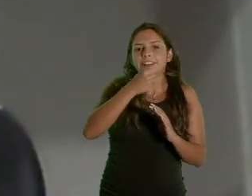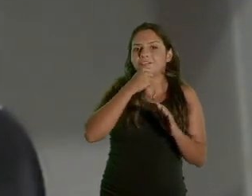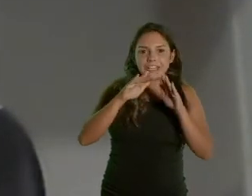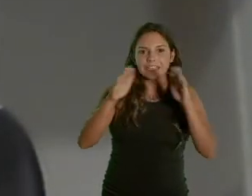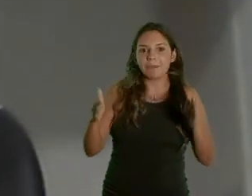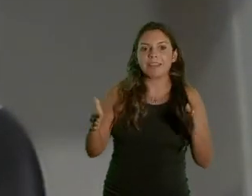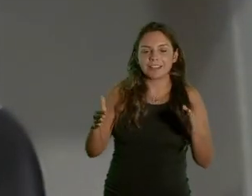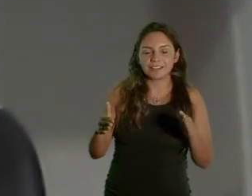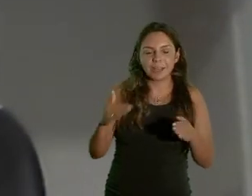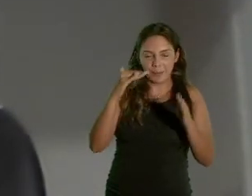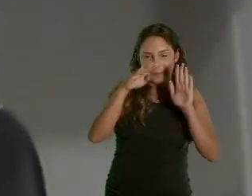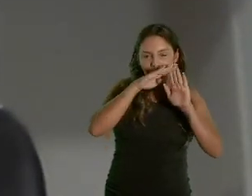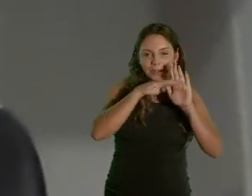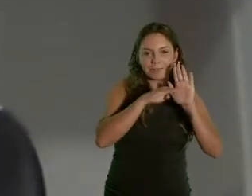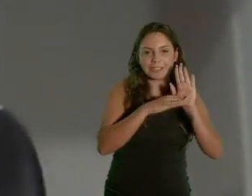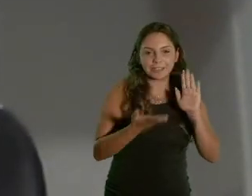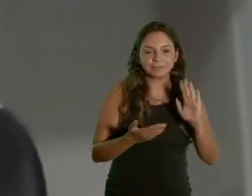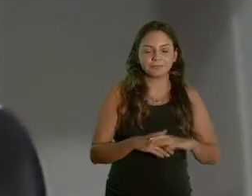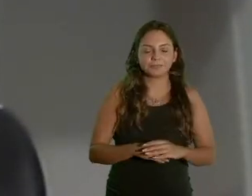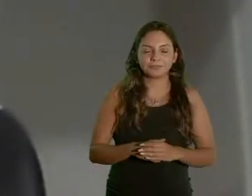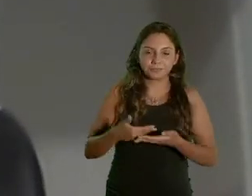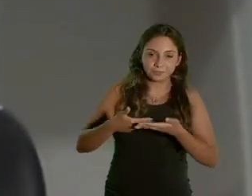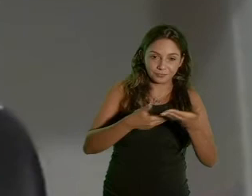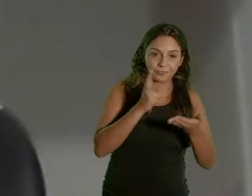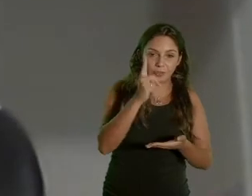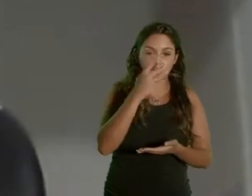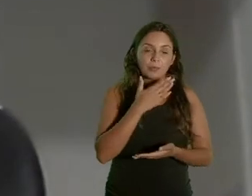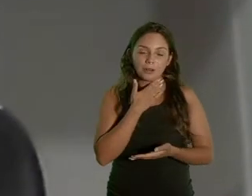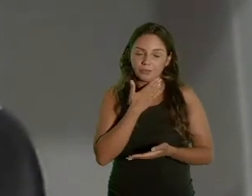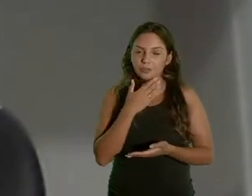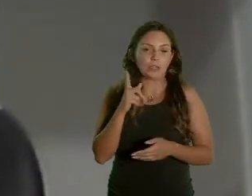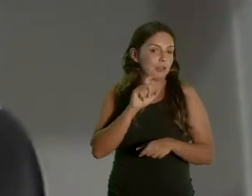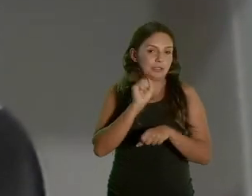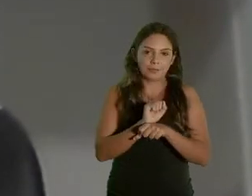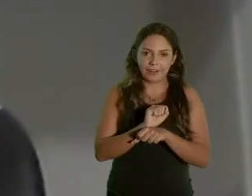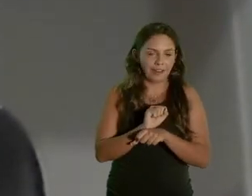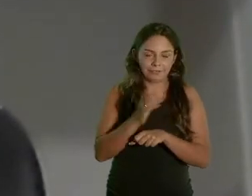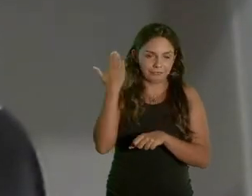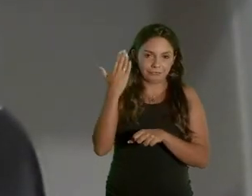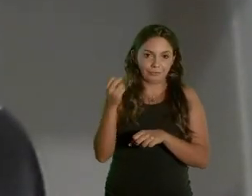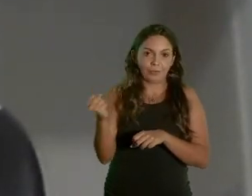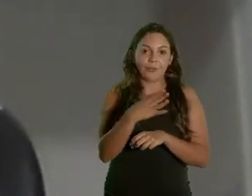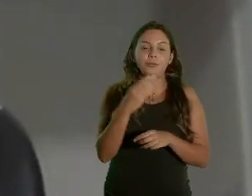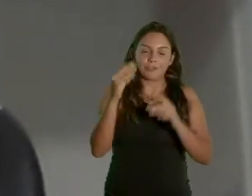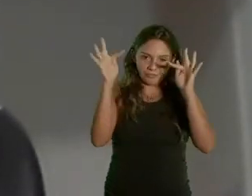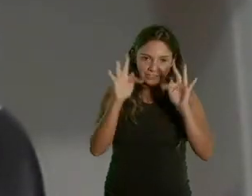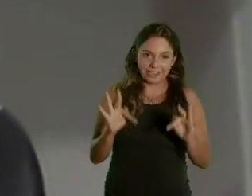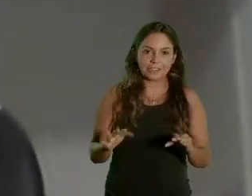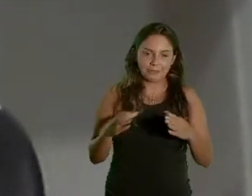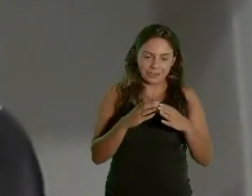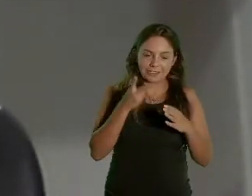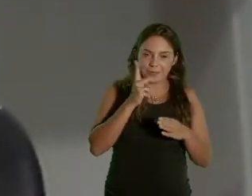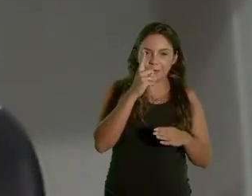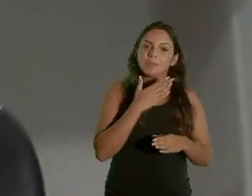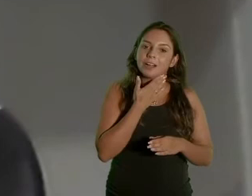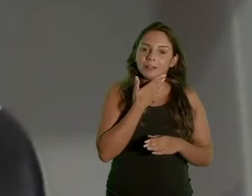parte da programação daquilo. O convite para o Sempre um Papo foi inesperado e foi muito feliz participar do Sempre um